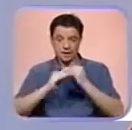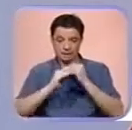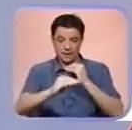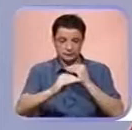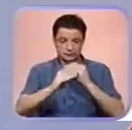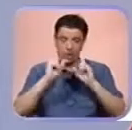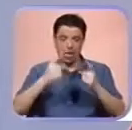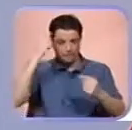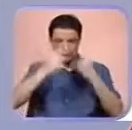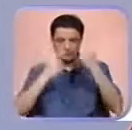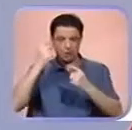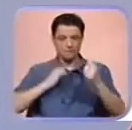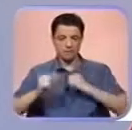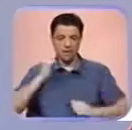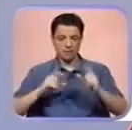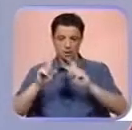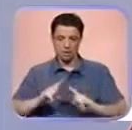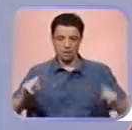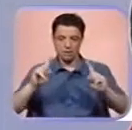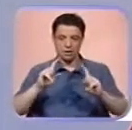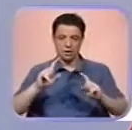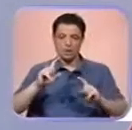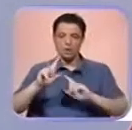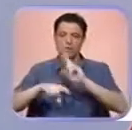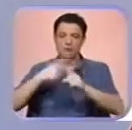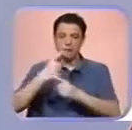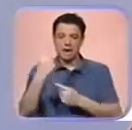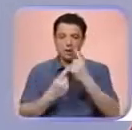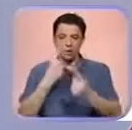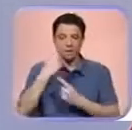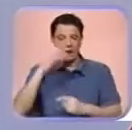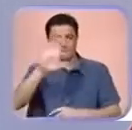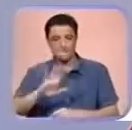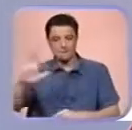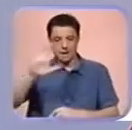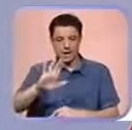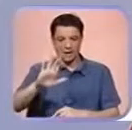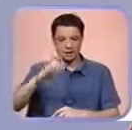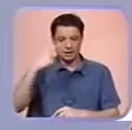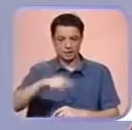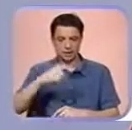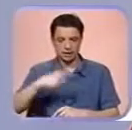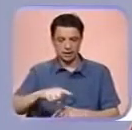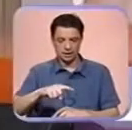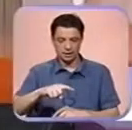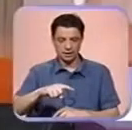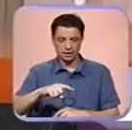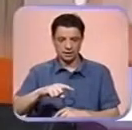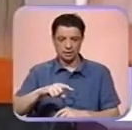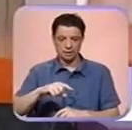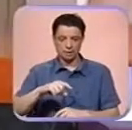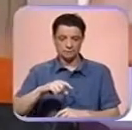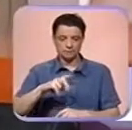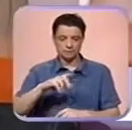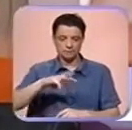pensar em ser operada. Uhum. Nós depois também temos algumas imagens sobre isso, mas se calhar responderemos. Marília Reis.